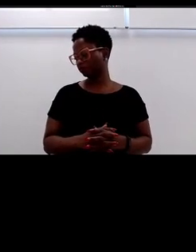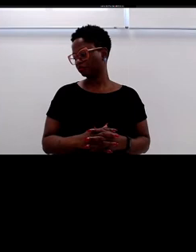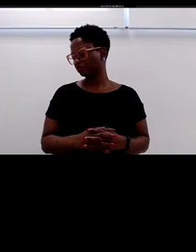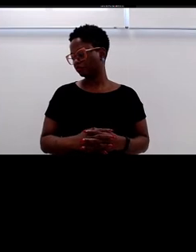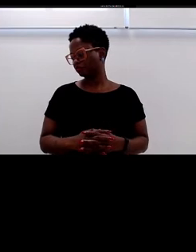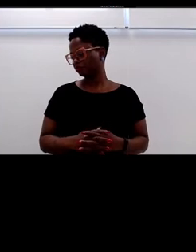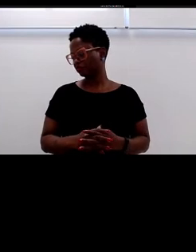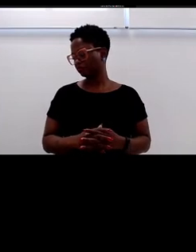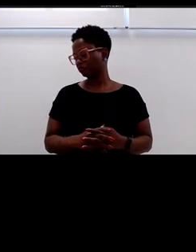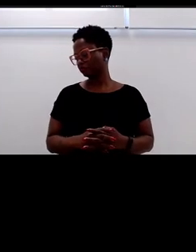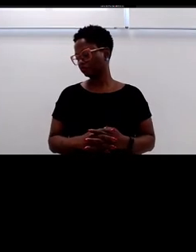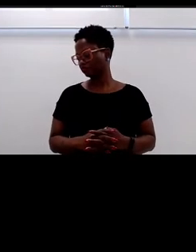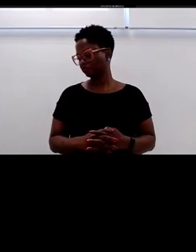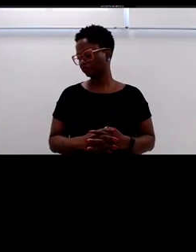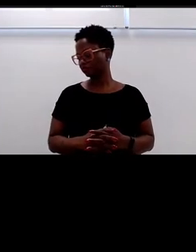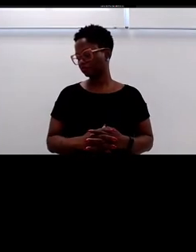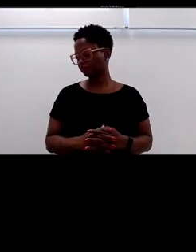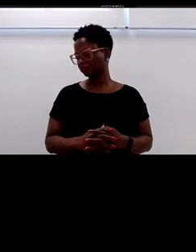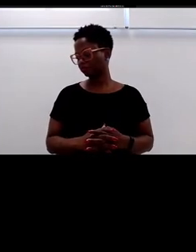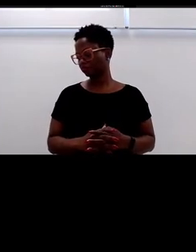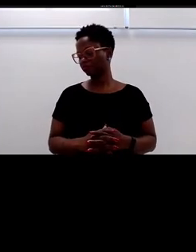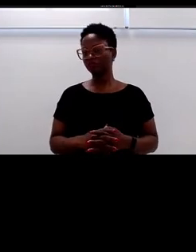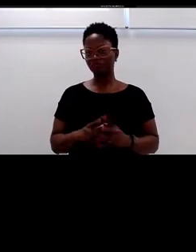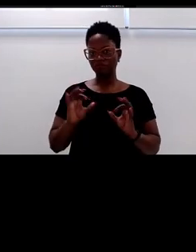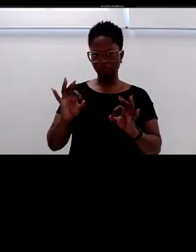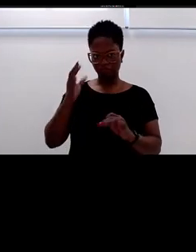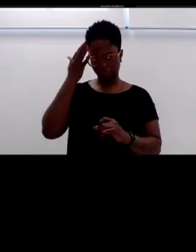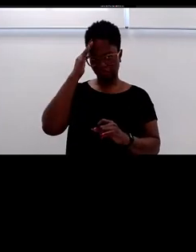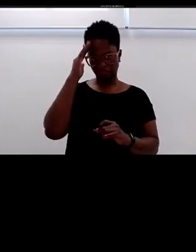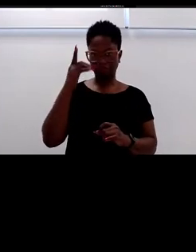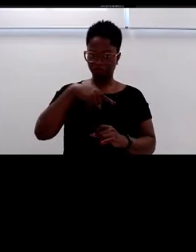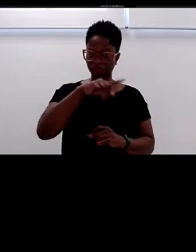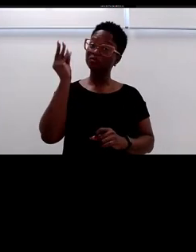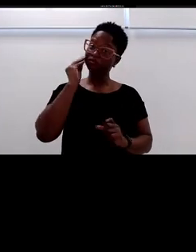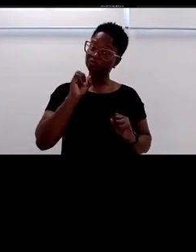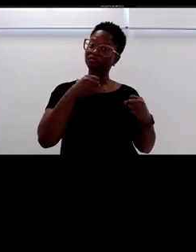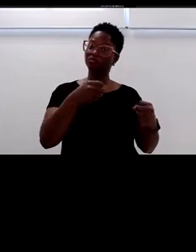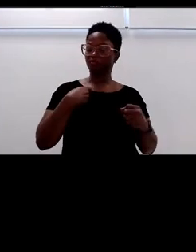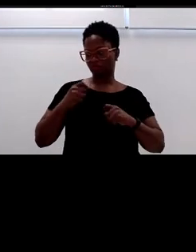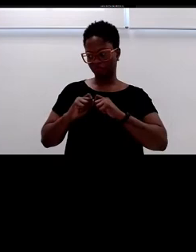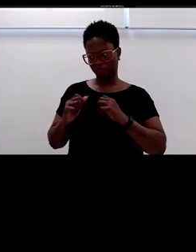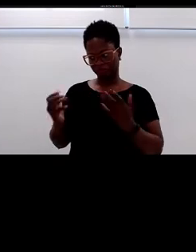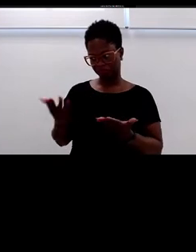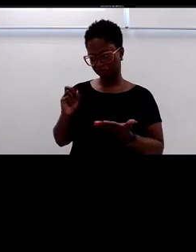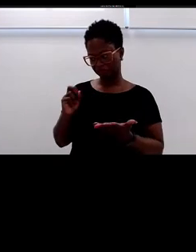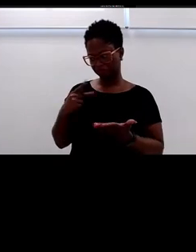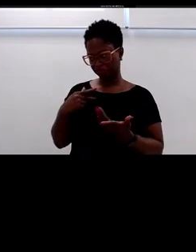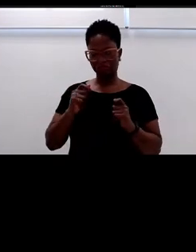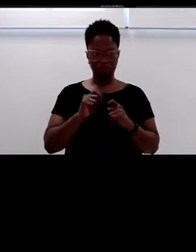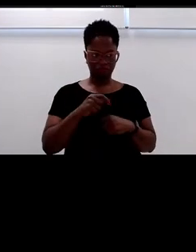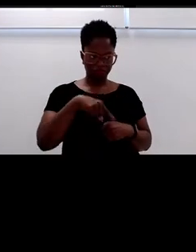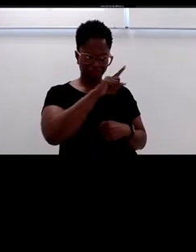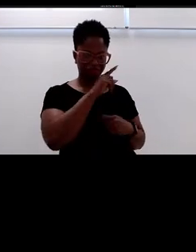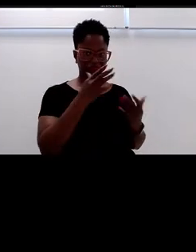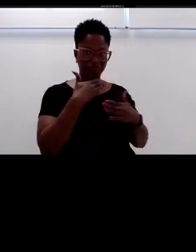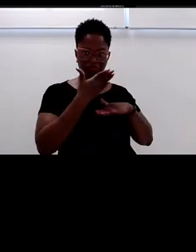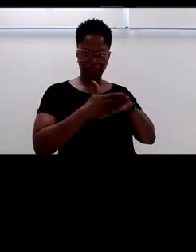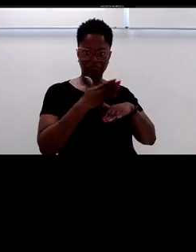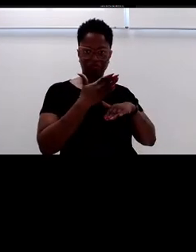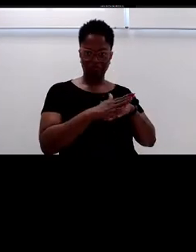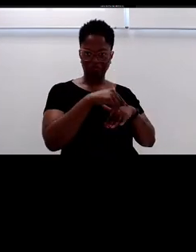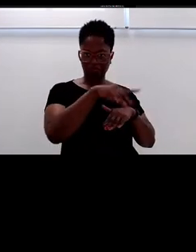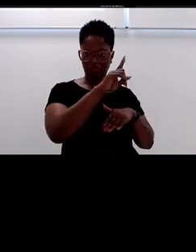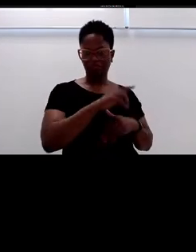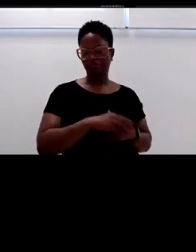Tá? Falou? Vai buscar isso aí. Vou fazer agora. É, vai brigar em cima.